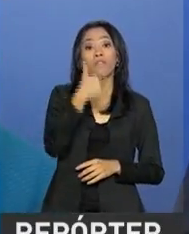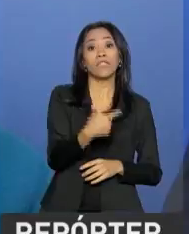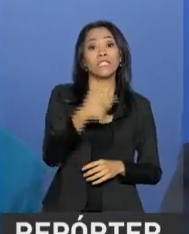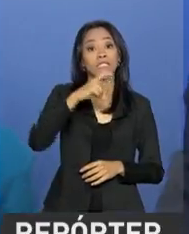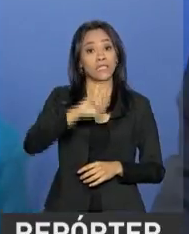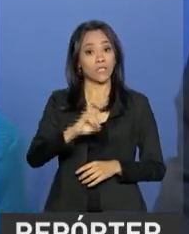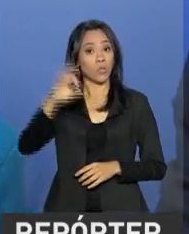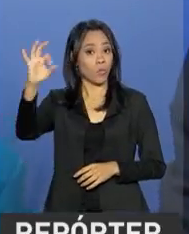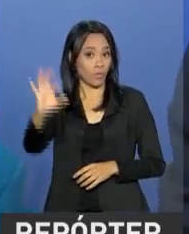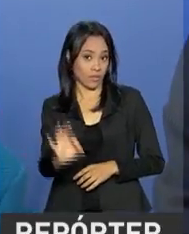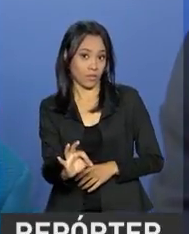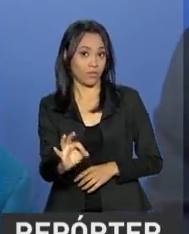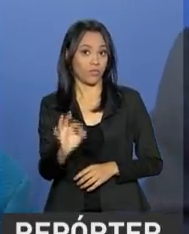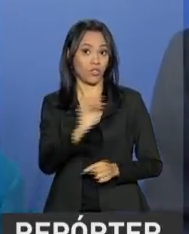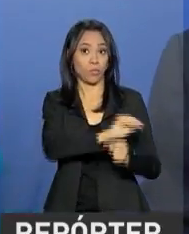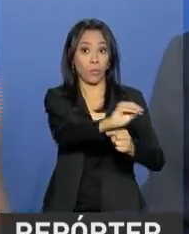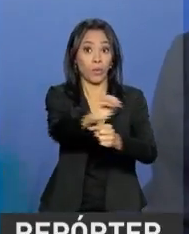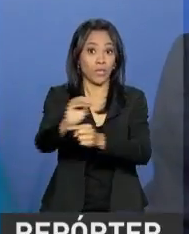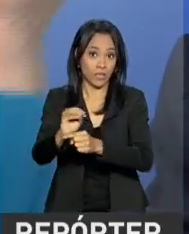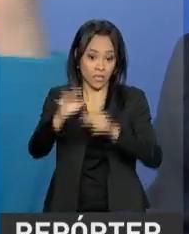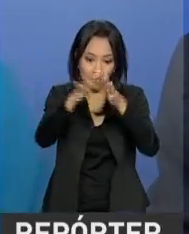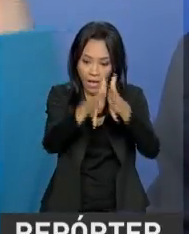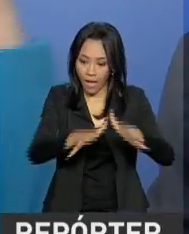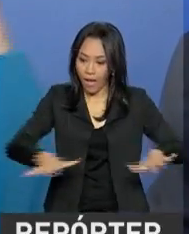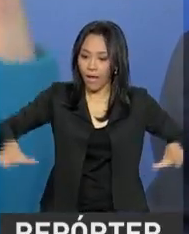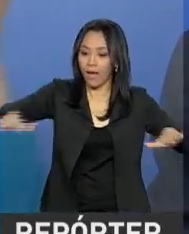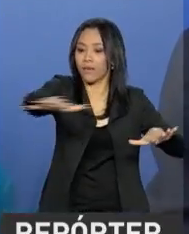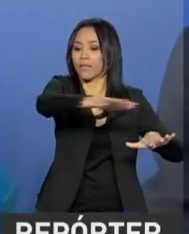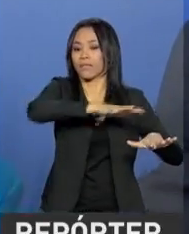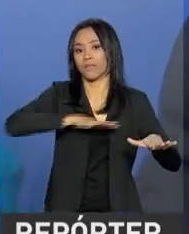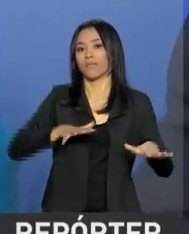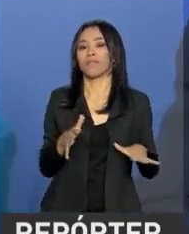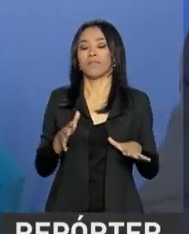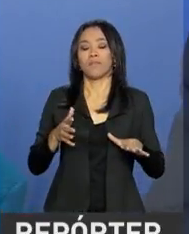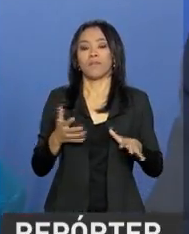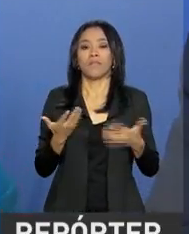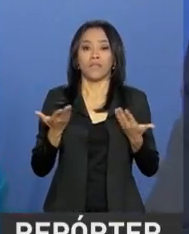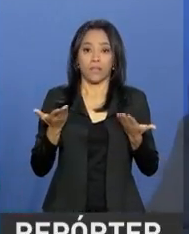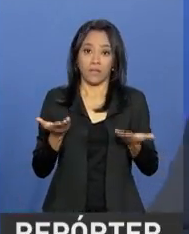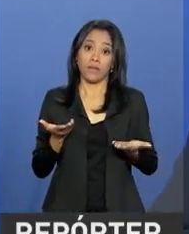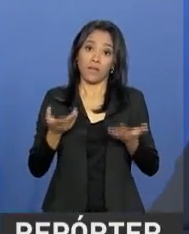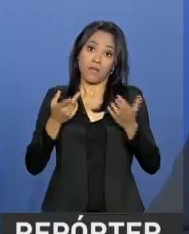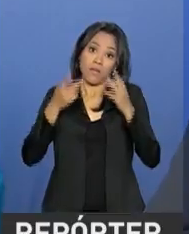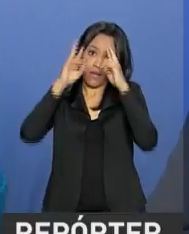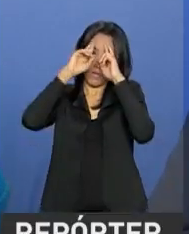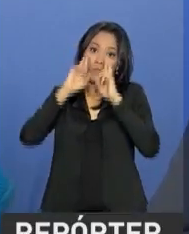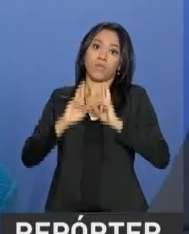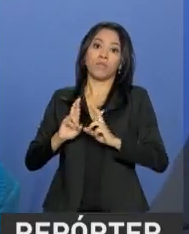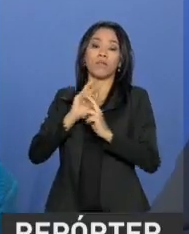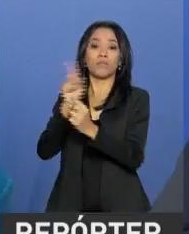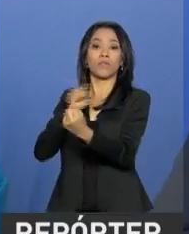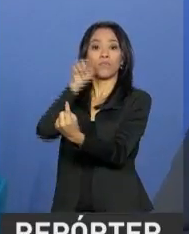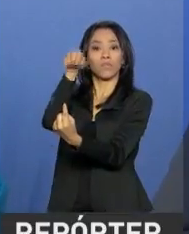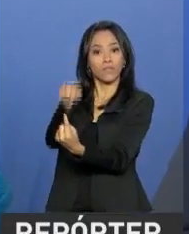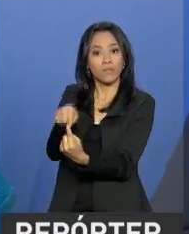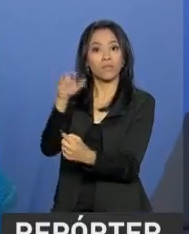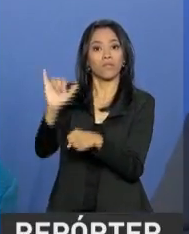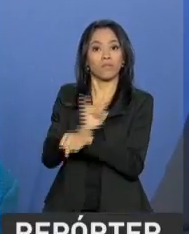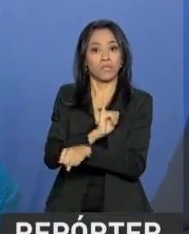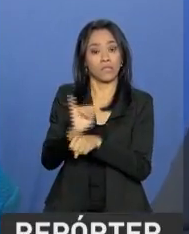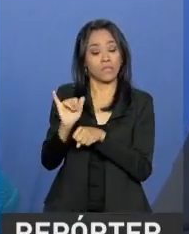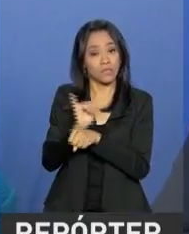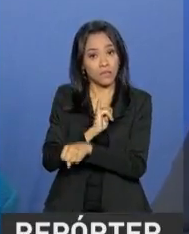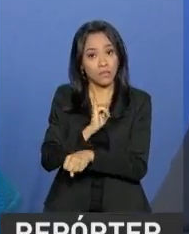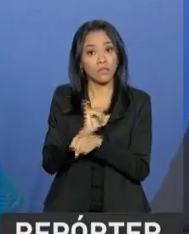proteção cumprindo dessa forma a os objetivos estratégicos